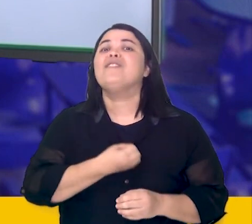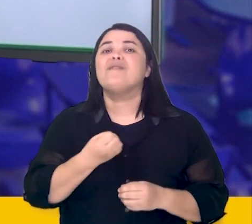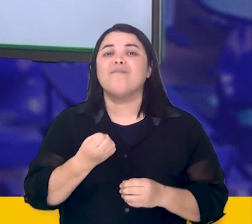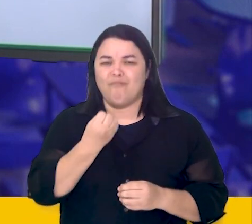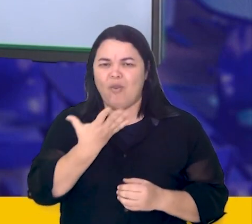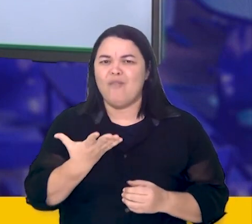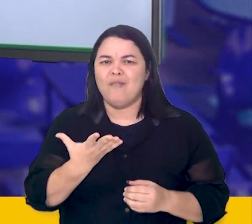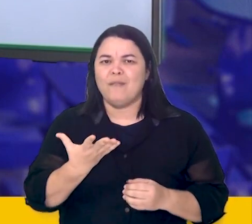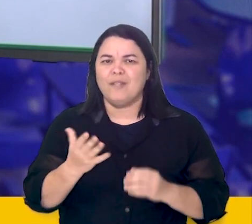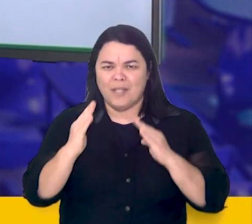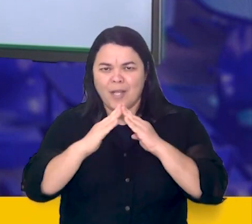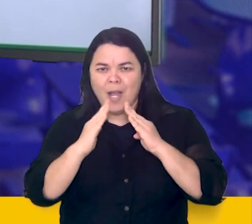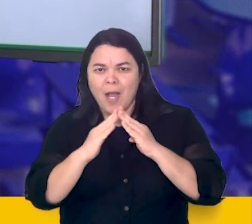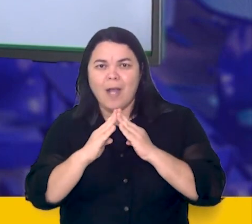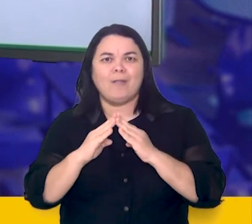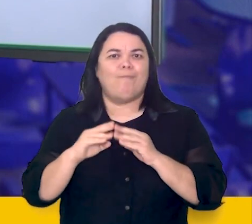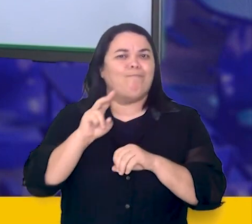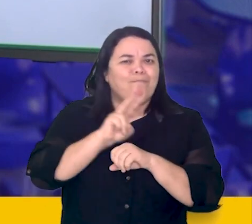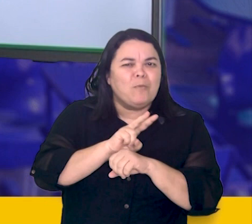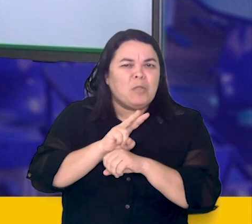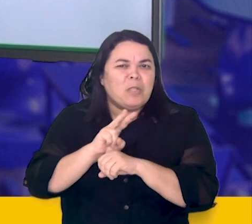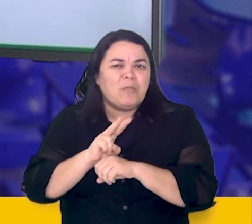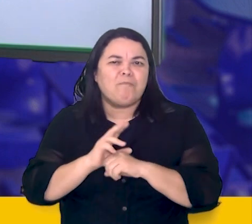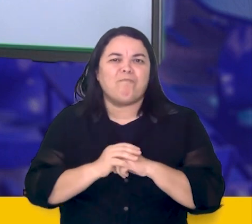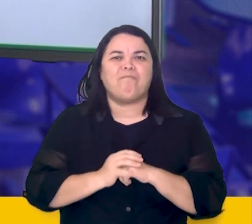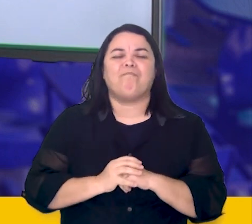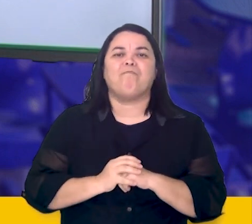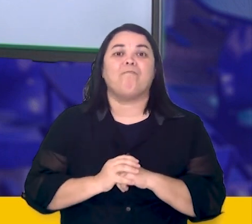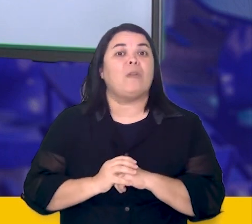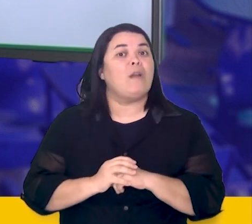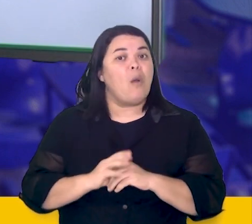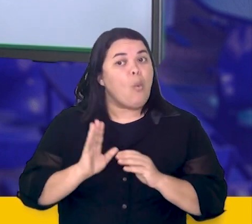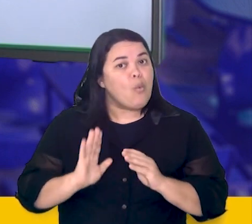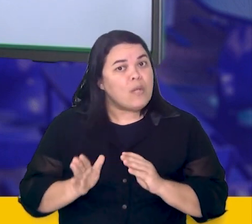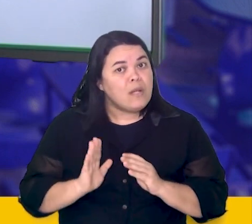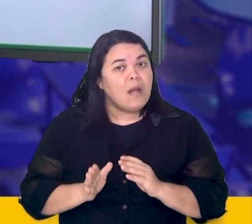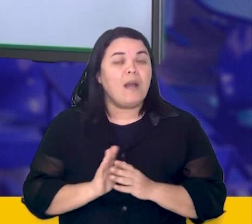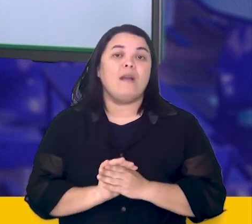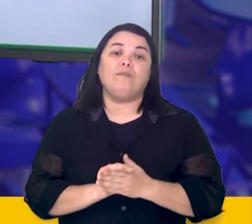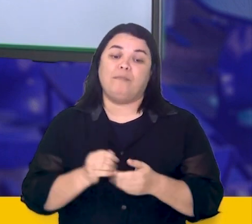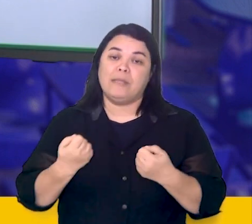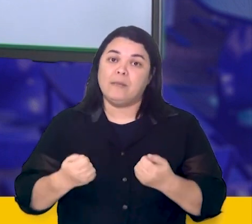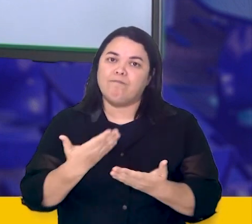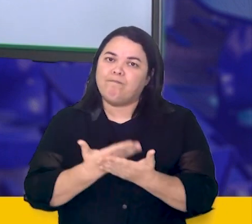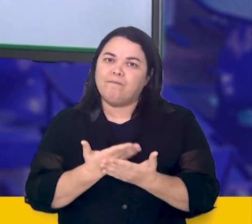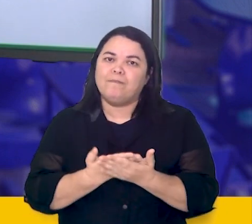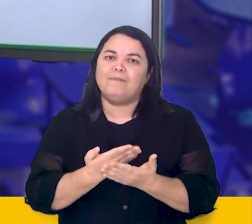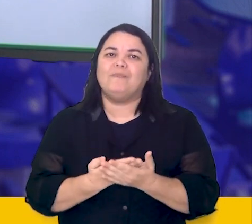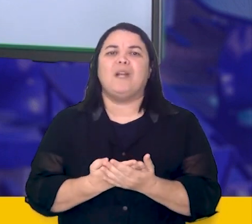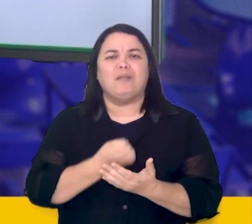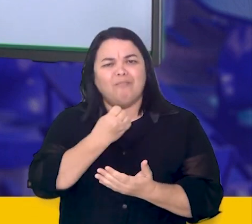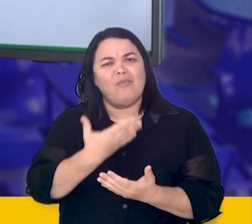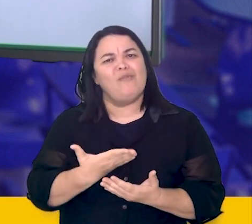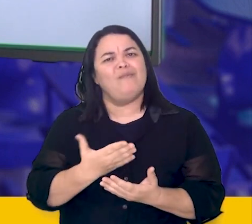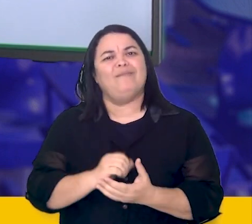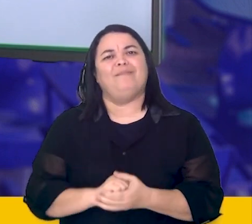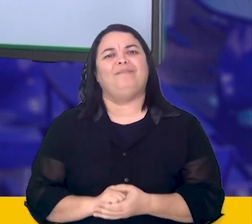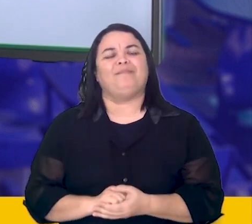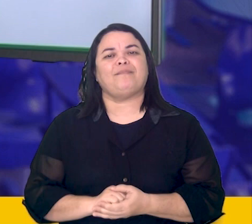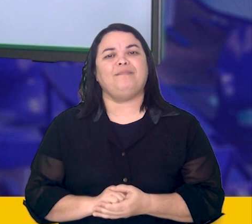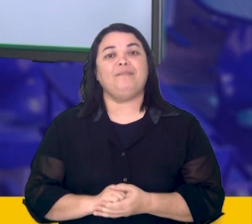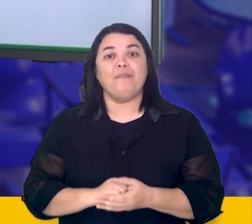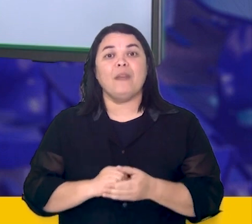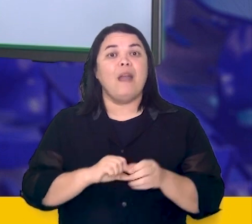você. Em casa, se protegendo, mas sem se descuidar dos estudos, certo? Que bom!